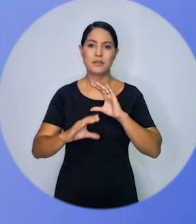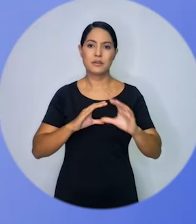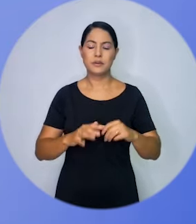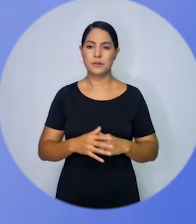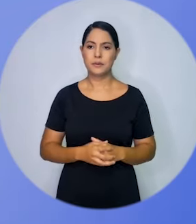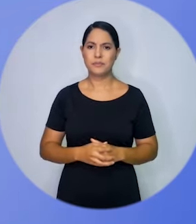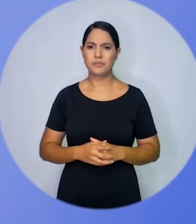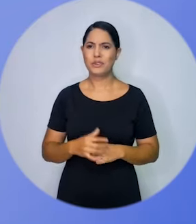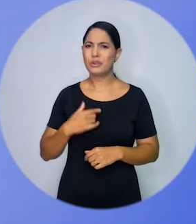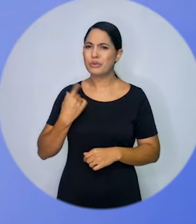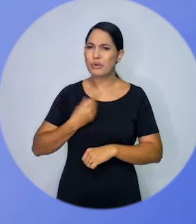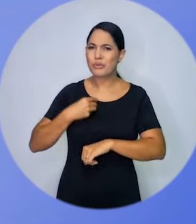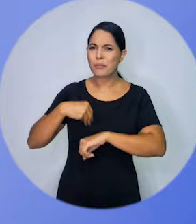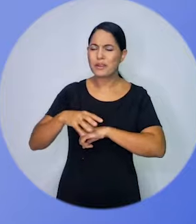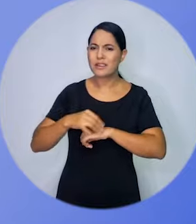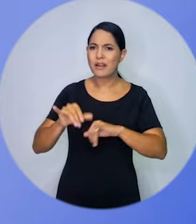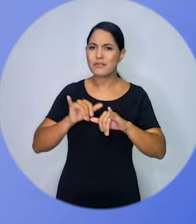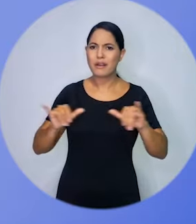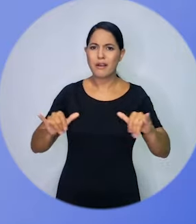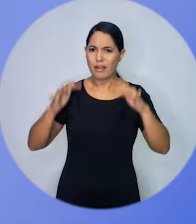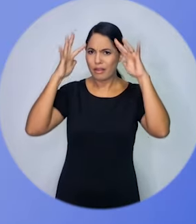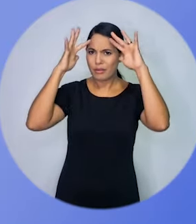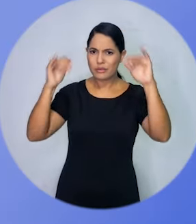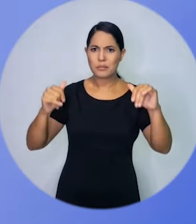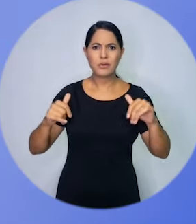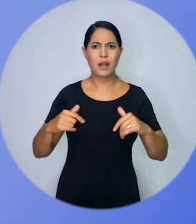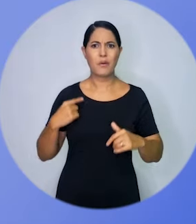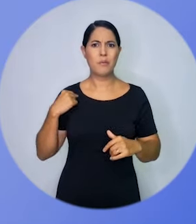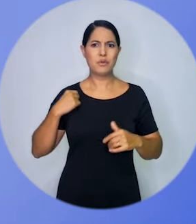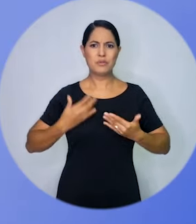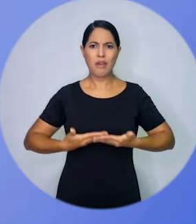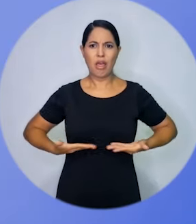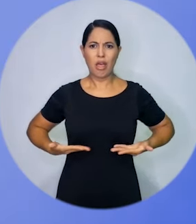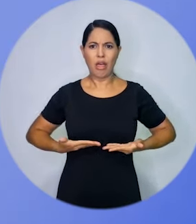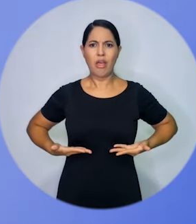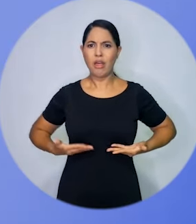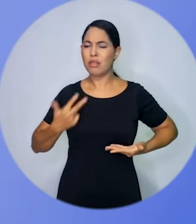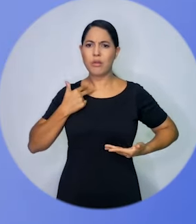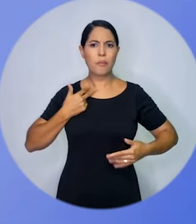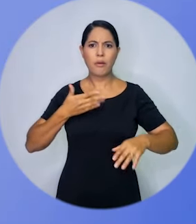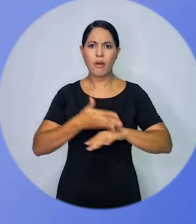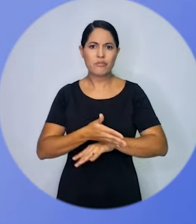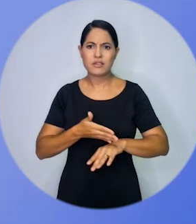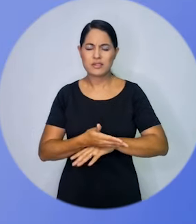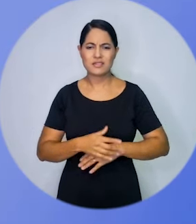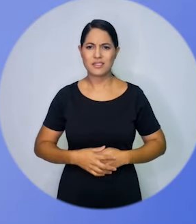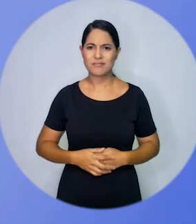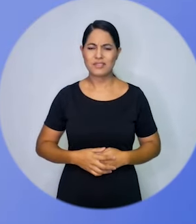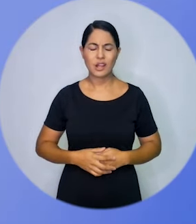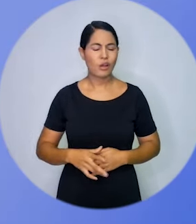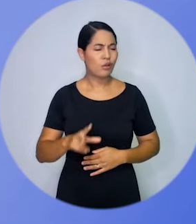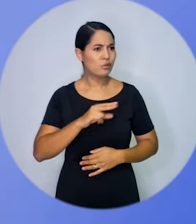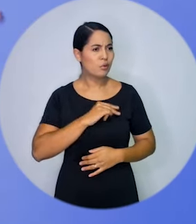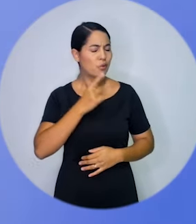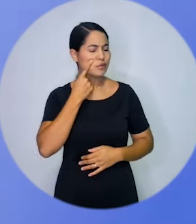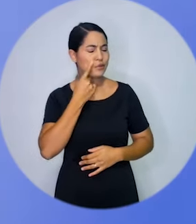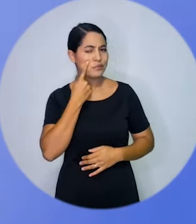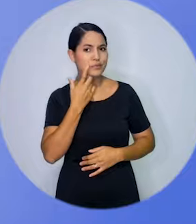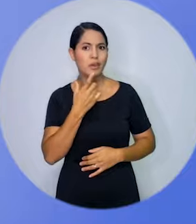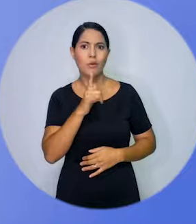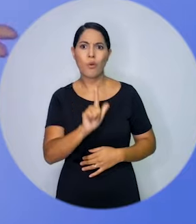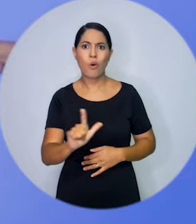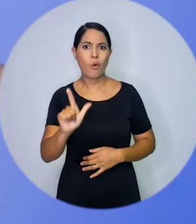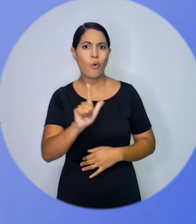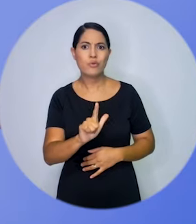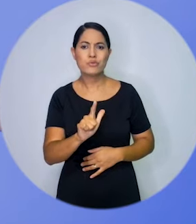noção. Nós hoje precisamos regulamentar que você não pode entrar de cropped no tribunal. Ah, eu vi isso. Tem que falar o óbvio, às